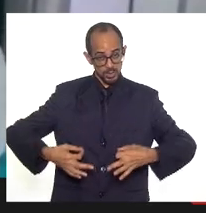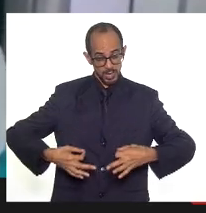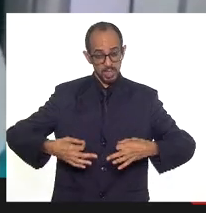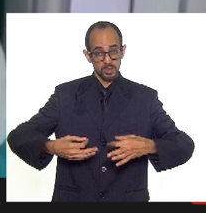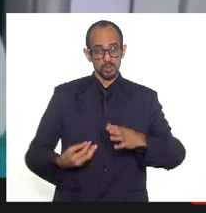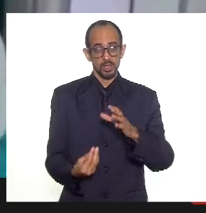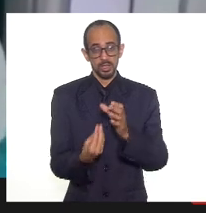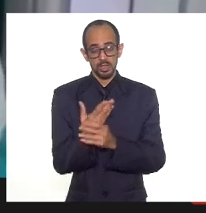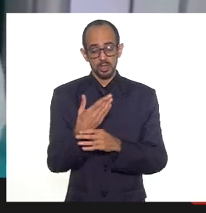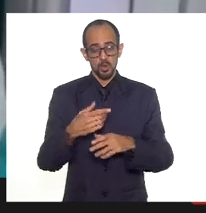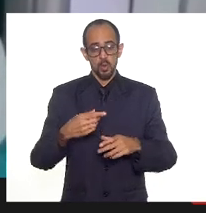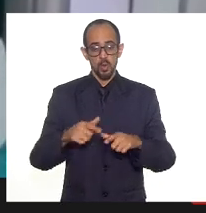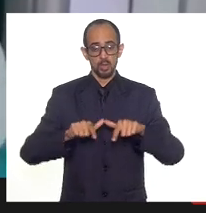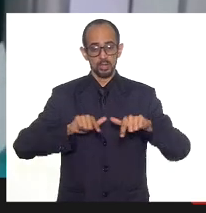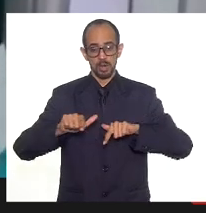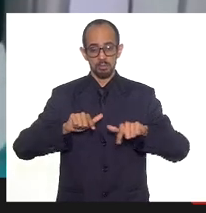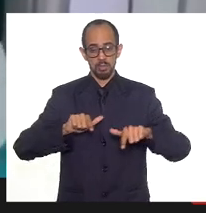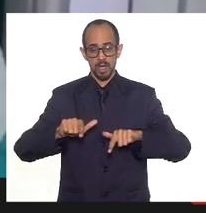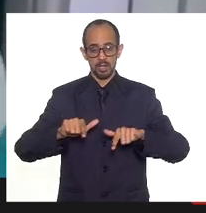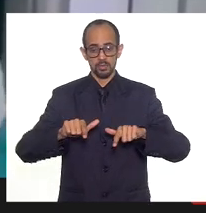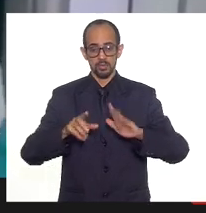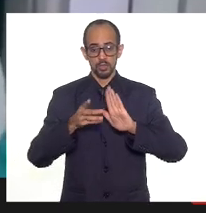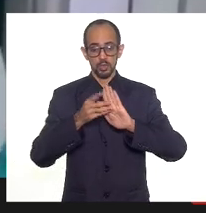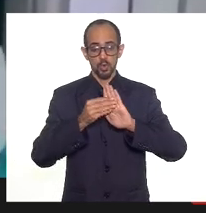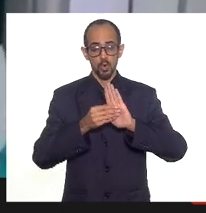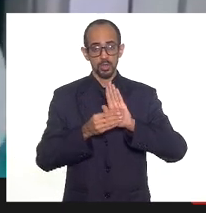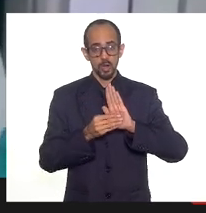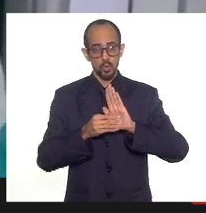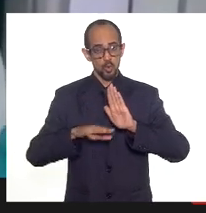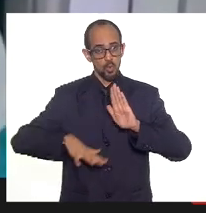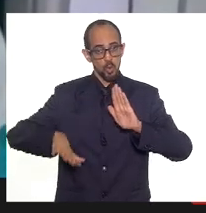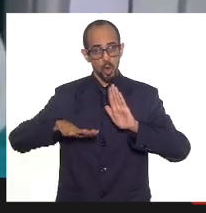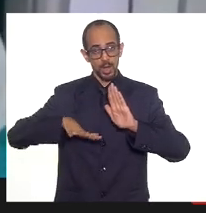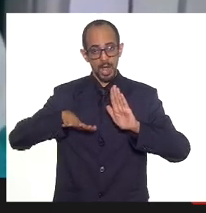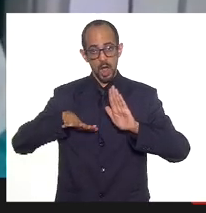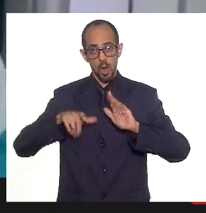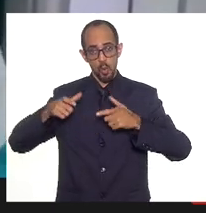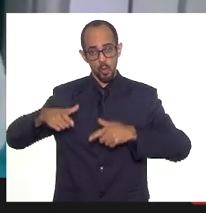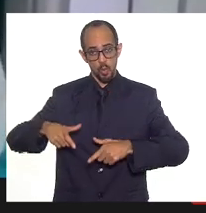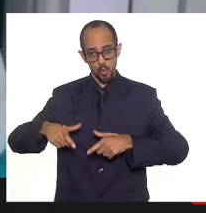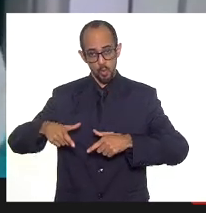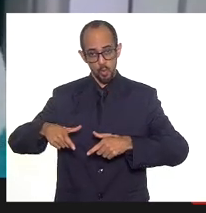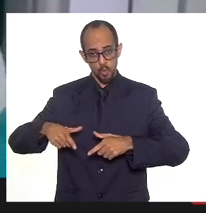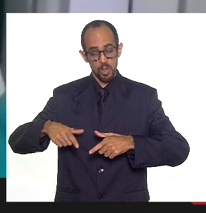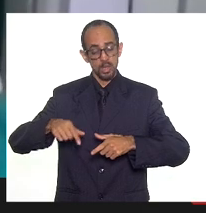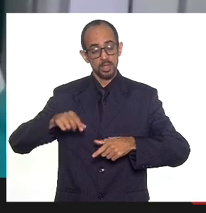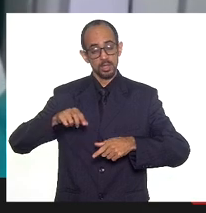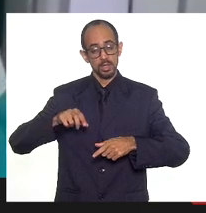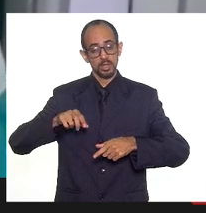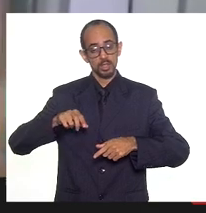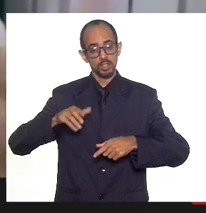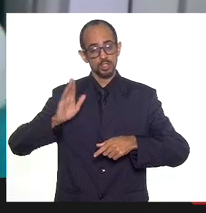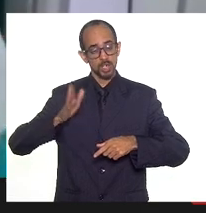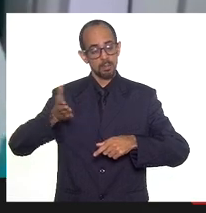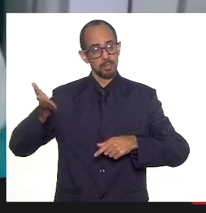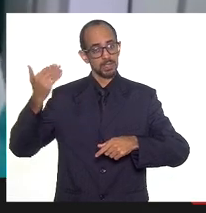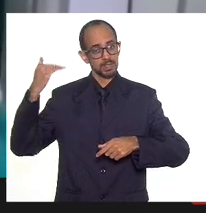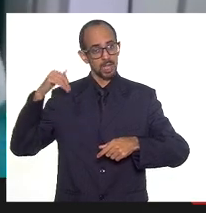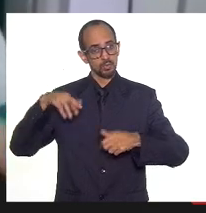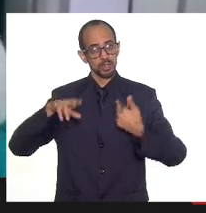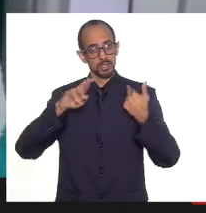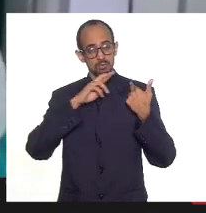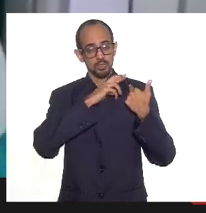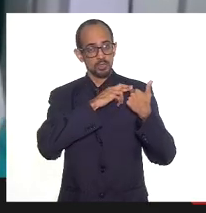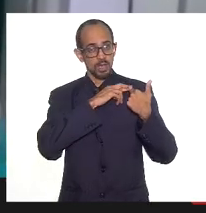movimentou cidades, que foi a política do conteúdo local. Deu muito certo. Né? Na verdade, ela foi responsável pelo ressurgimento,